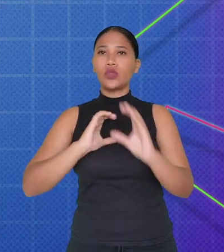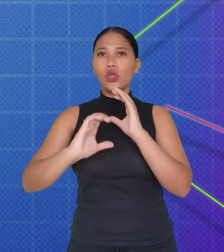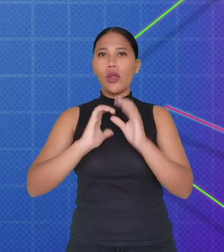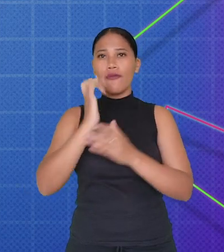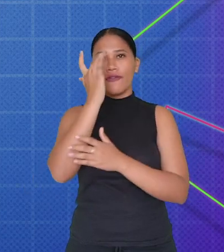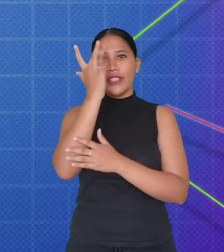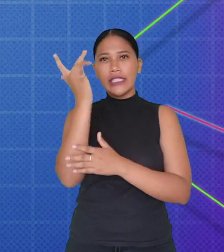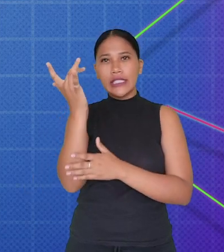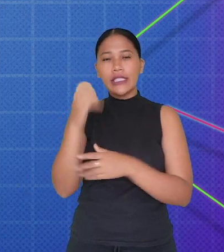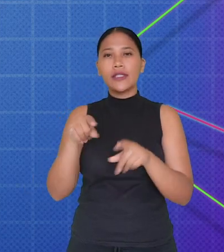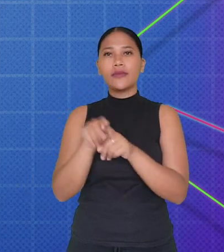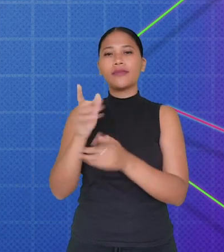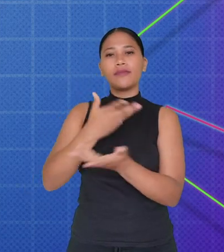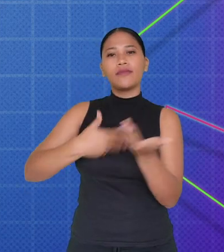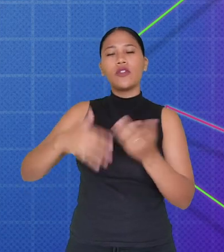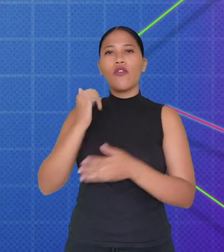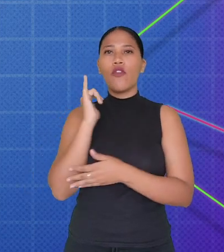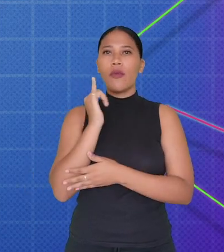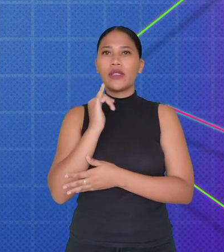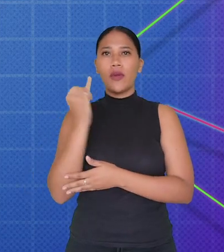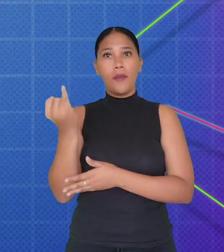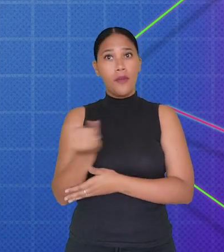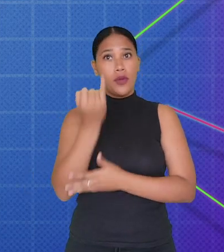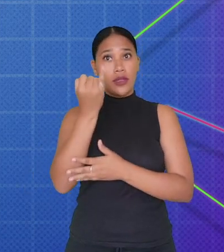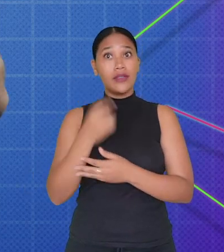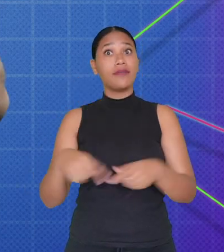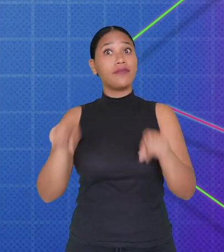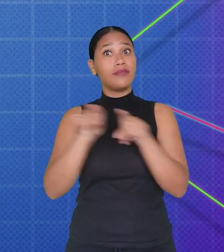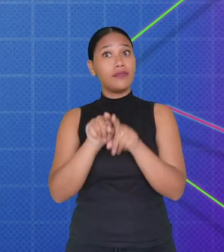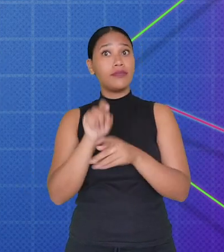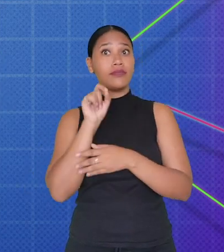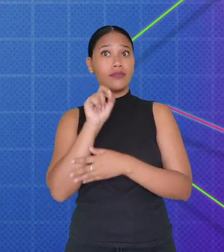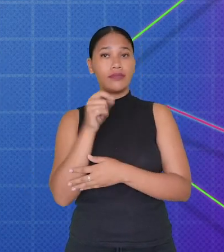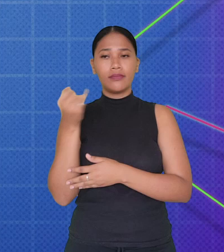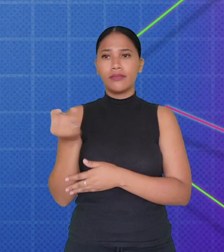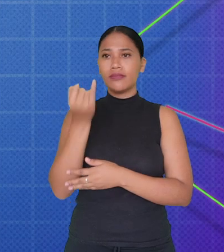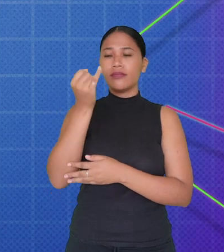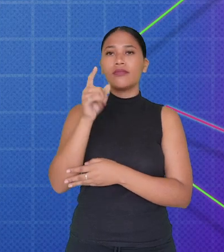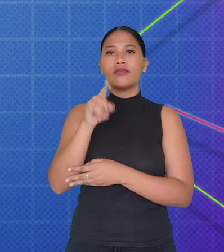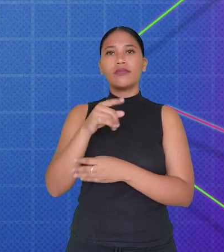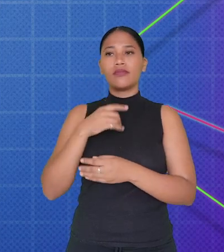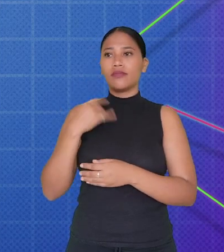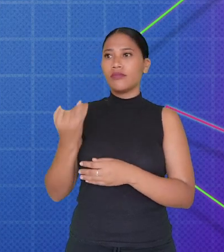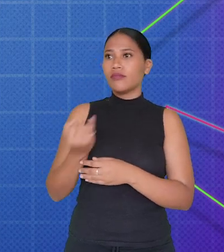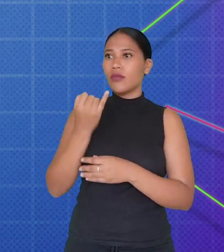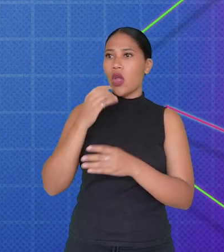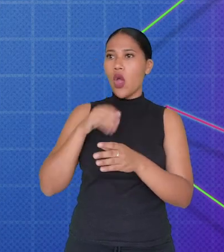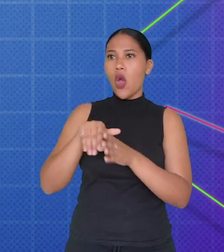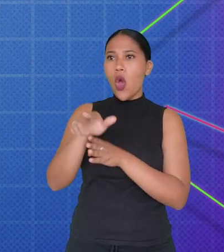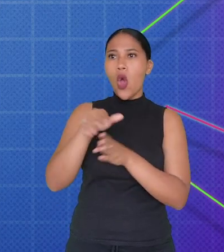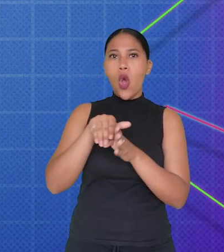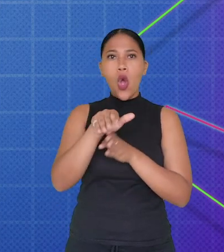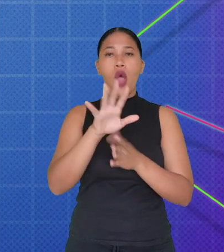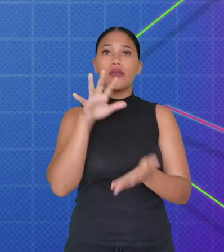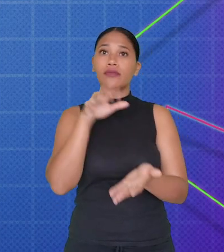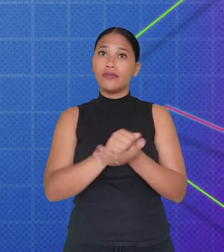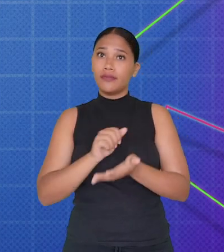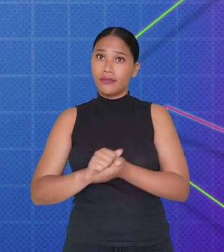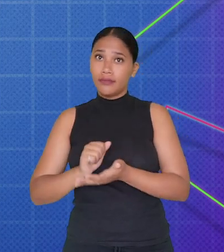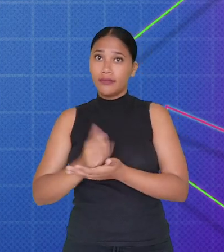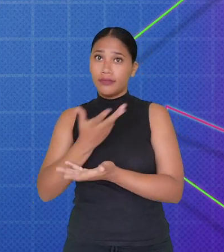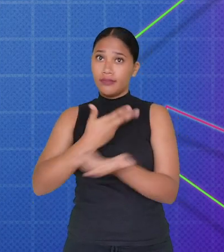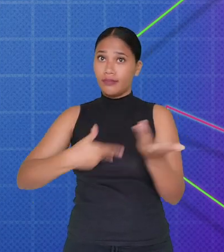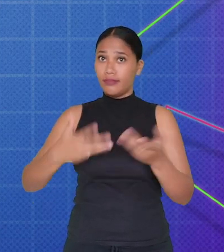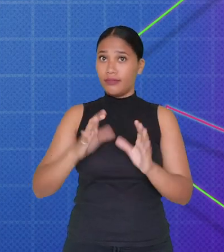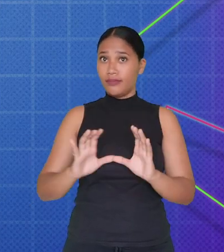possam se comunicar com facilidade e trocar informações importantes Além disso é importante que as informações relevantes sejam documentadas